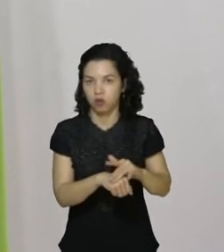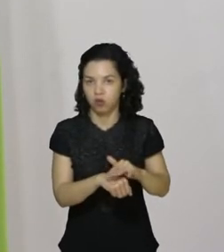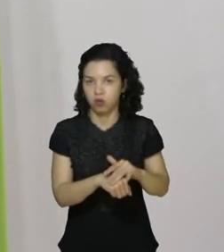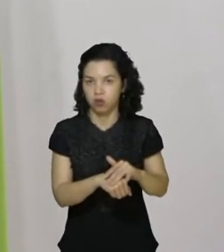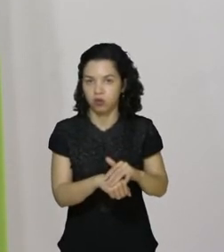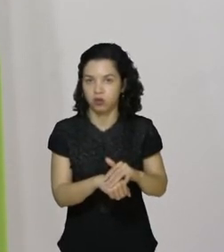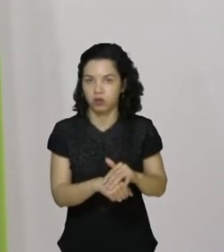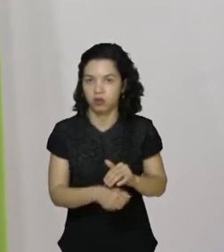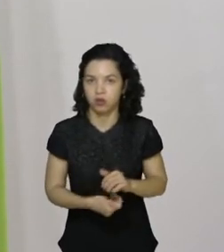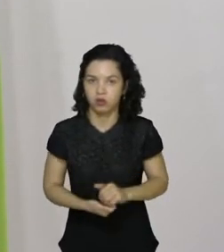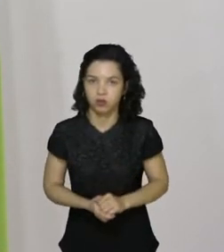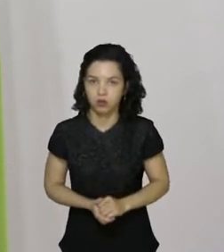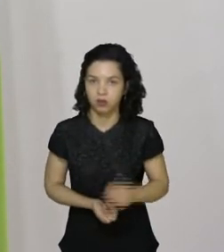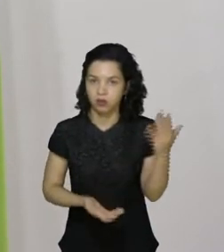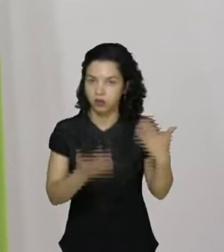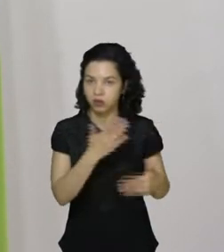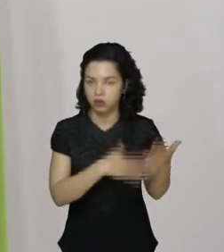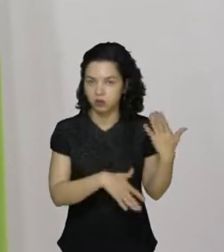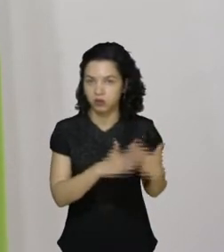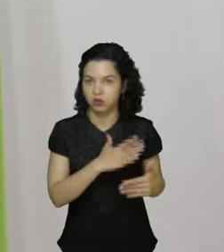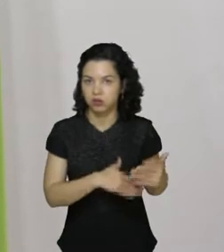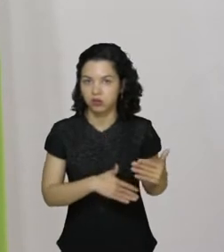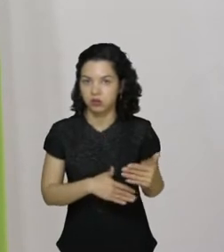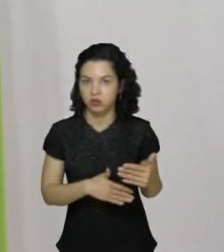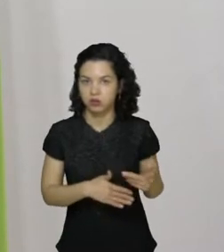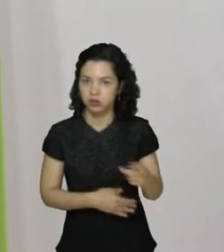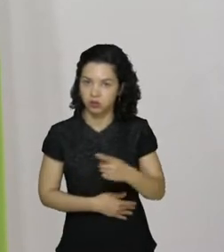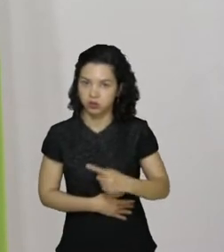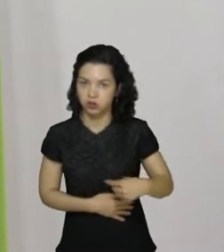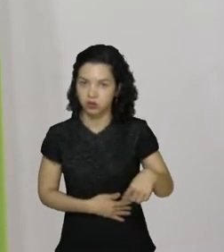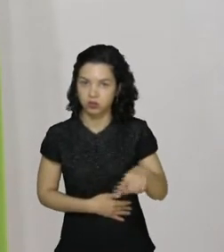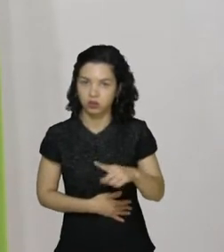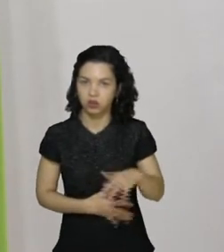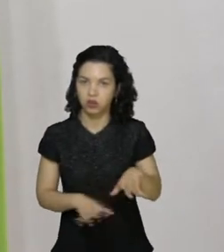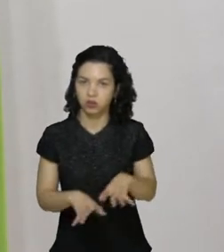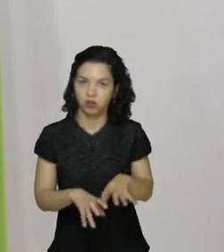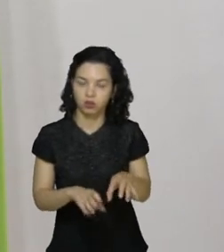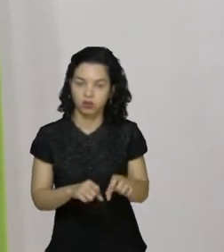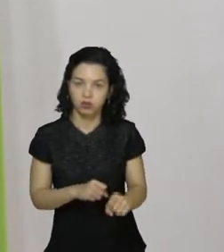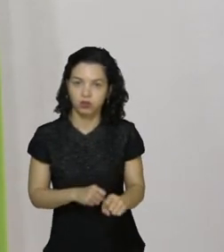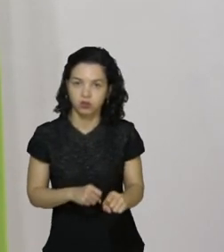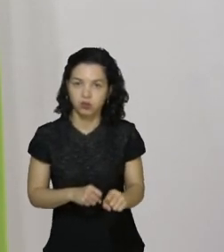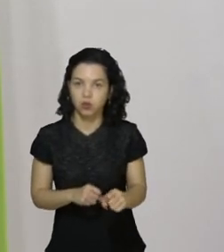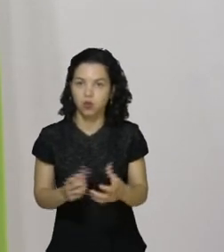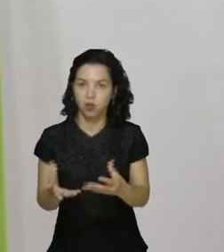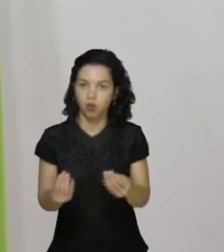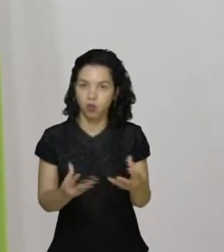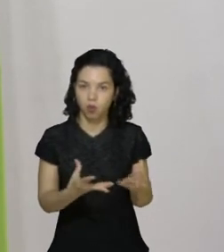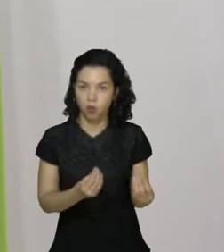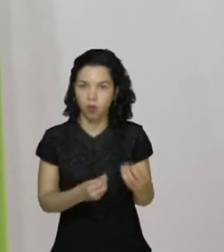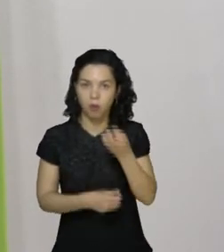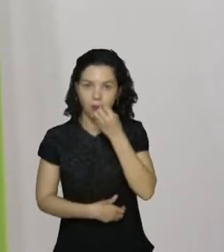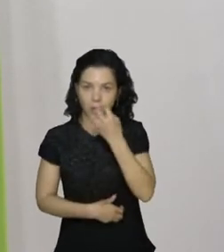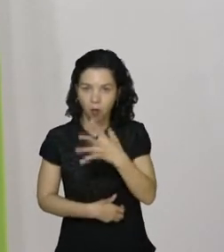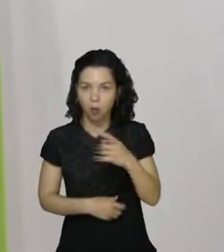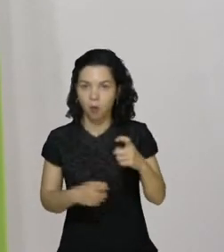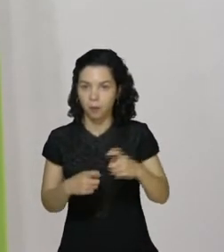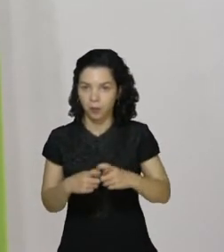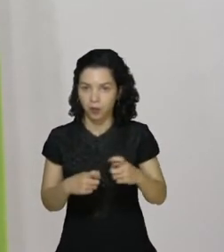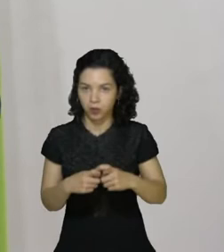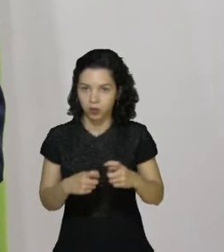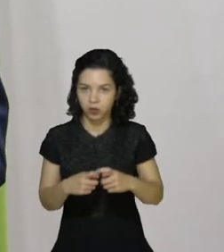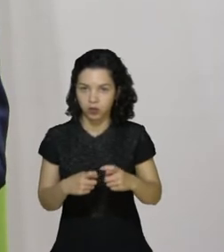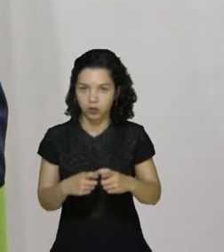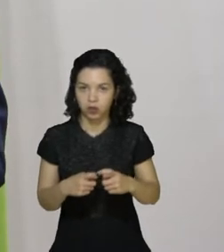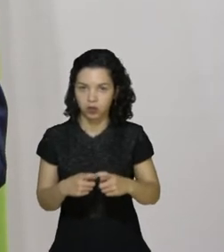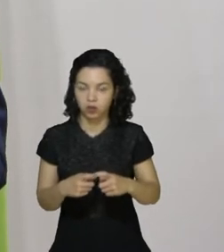E, naquela época, nós formamos muito bons médicos, clínicos,